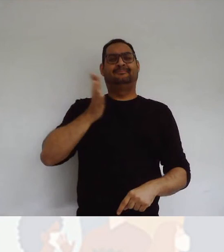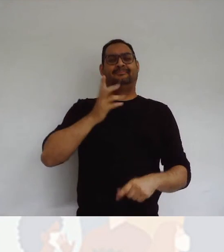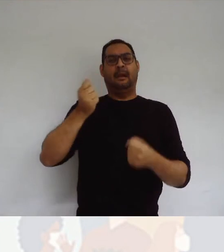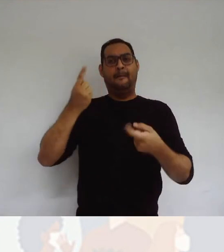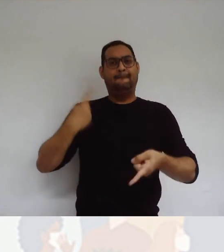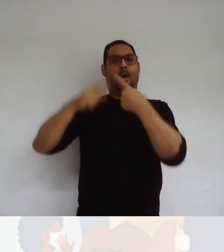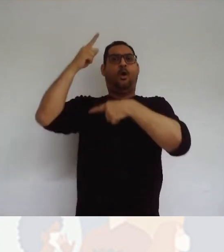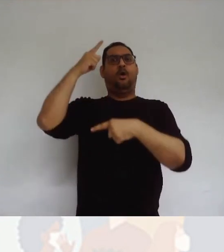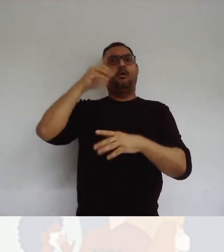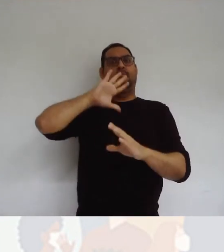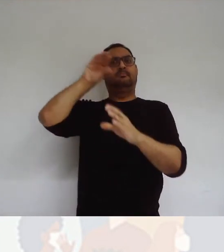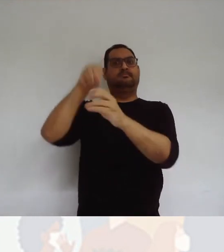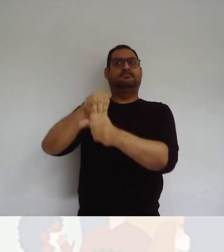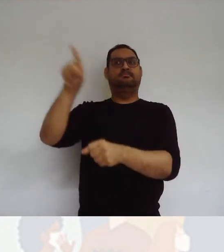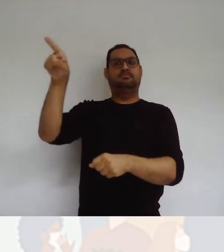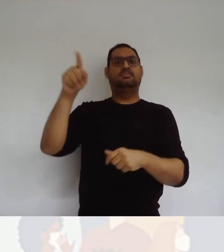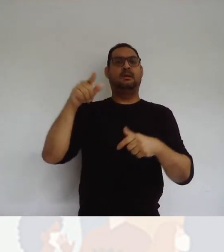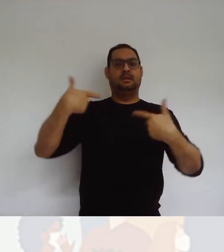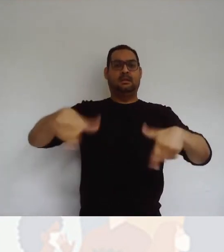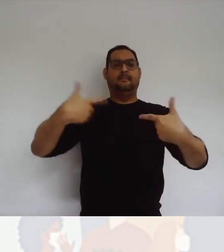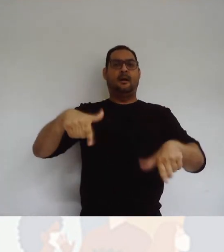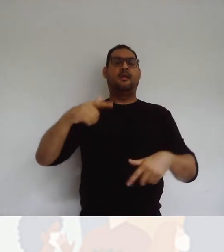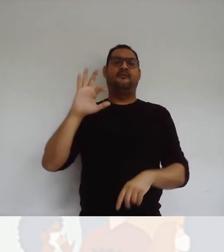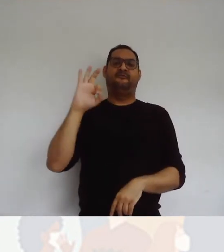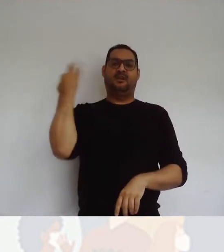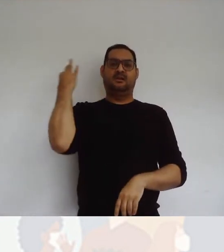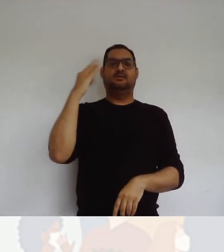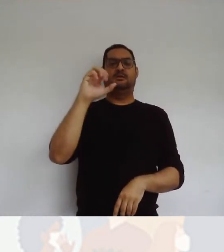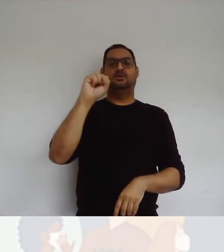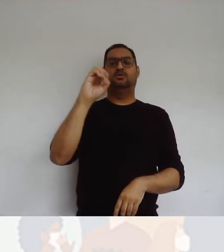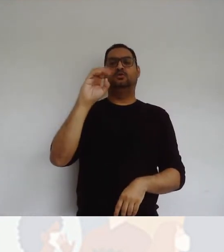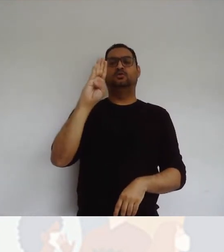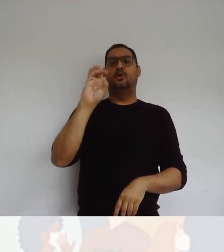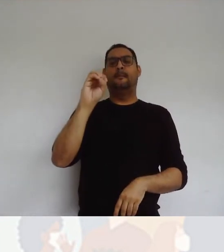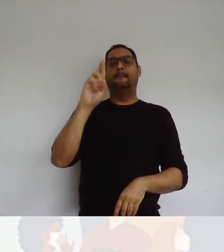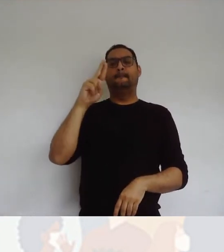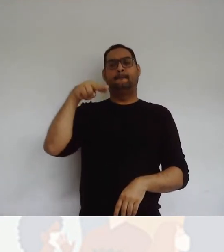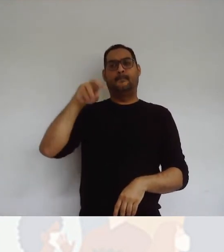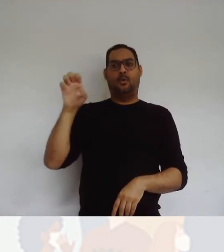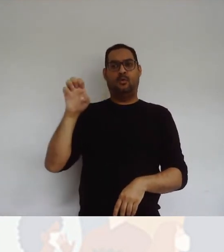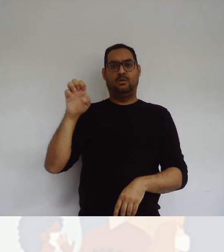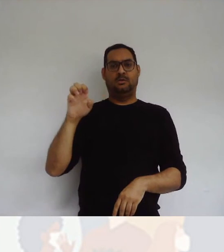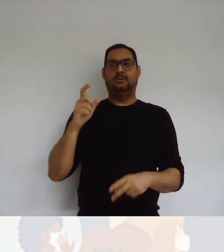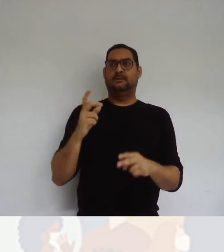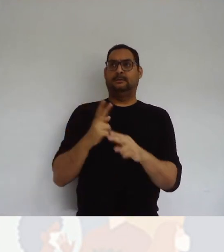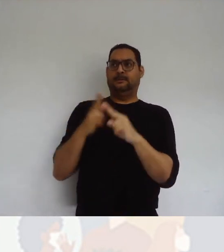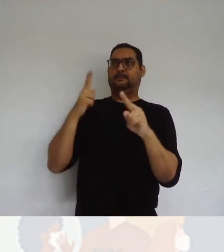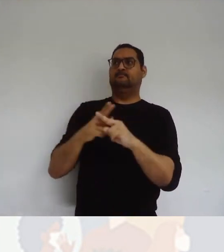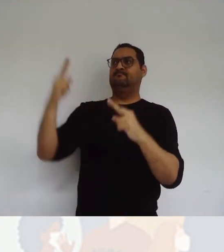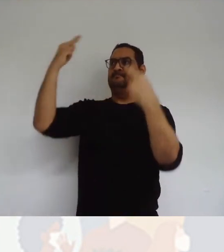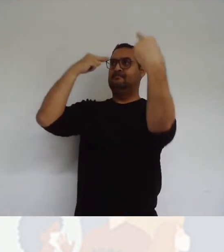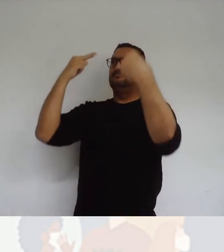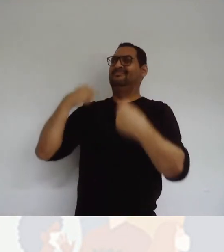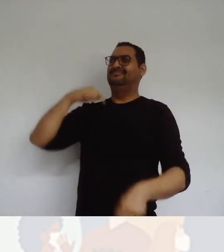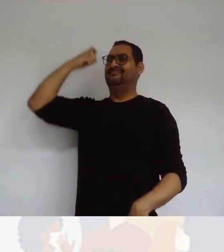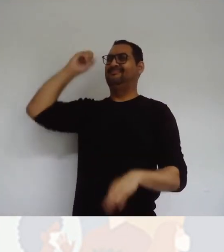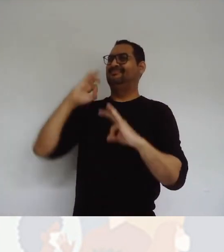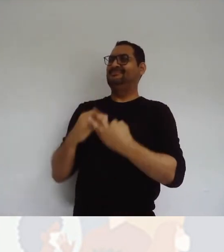então, para a Sorbonne. E aí, como ele teve que esconder quem ele